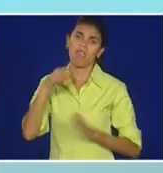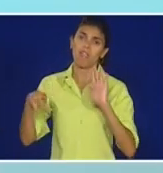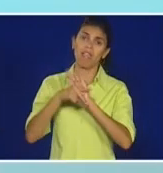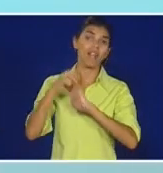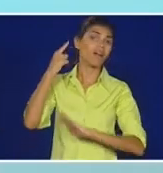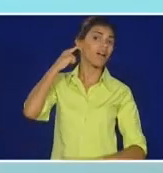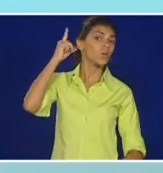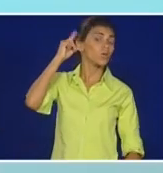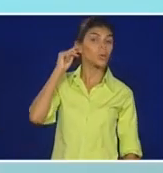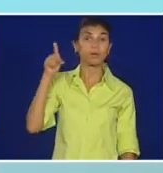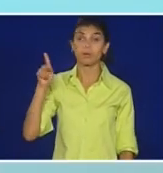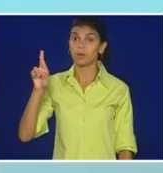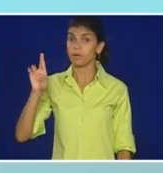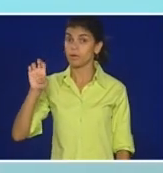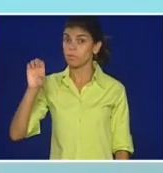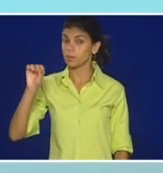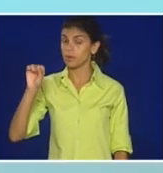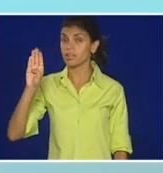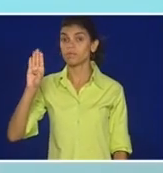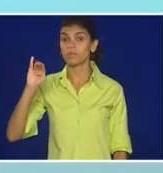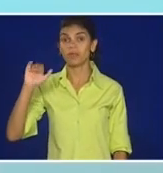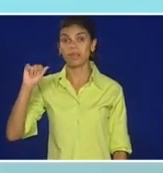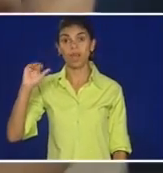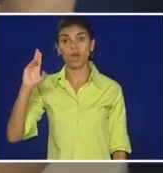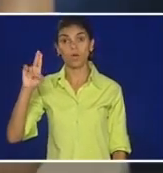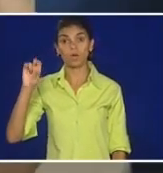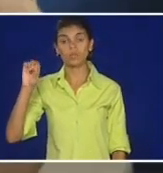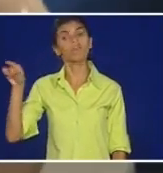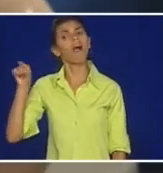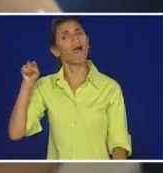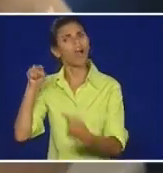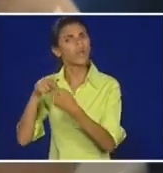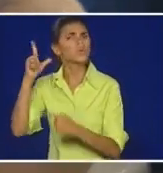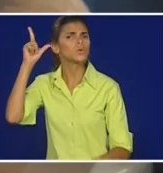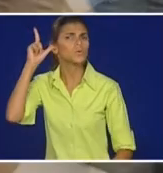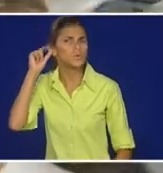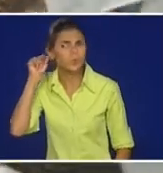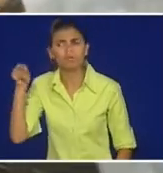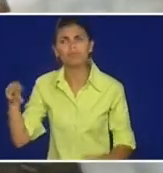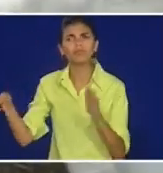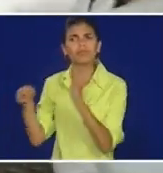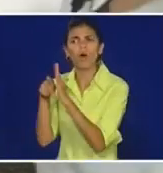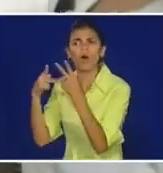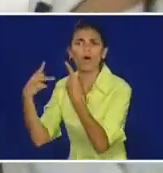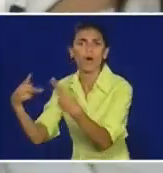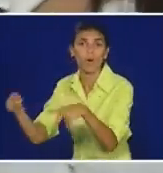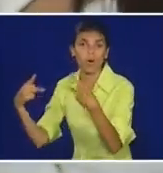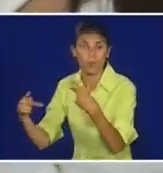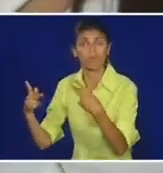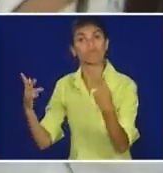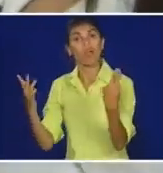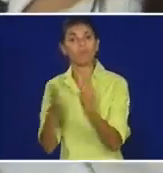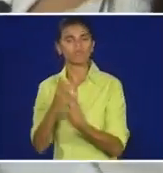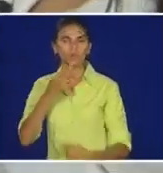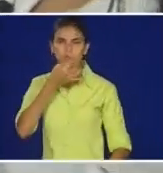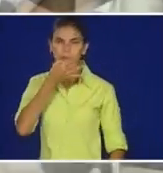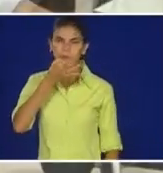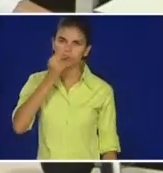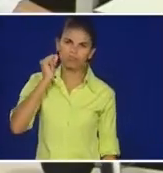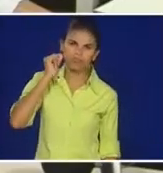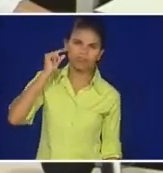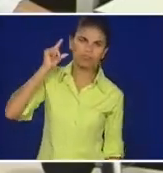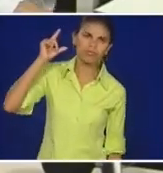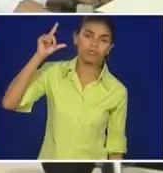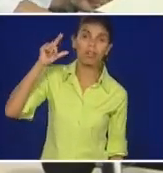envelhecimento natural do ouvido, chamada presbiacusia. A perda auditiva associada à idade é uma perda qualitativa.